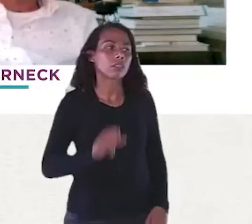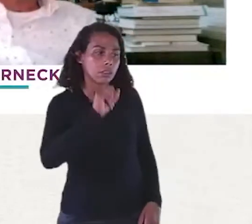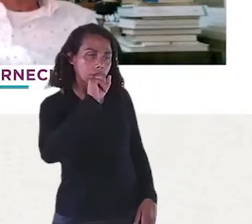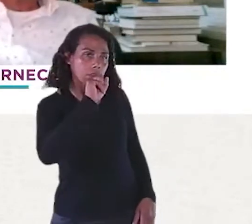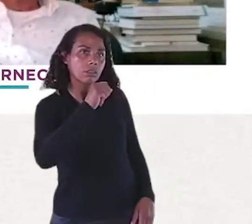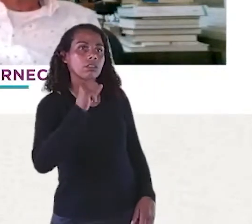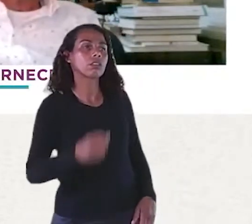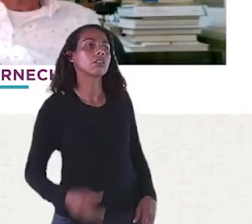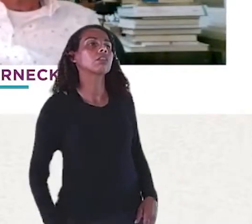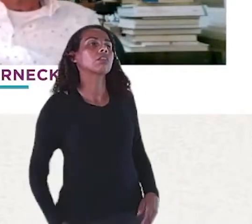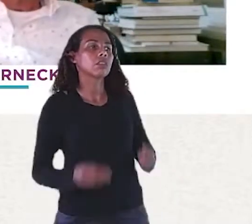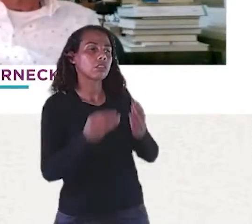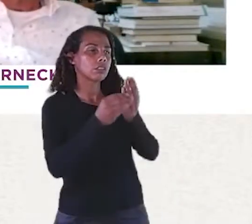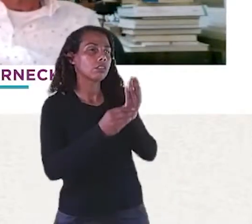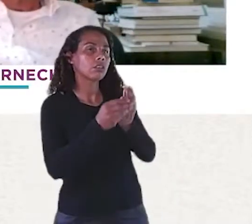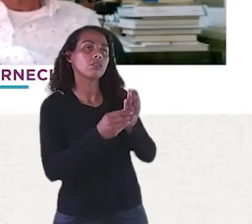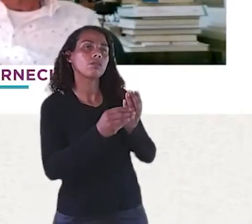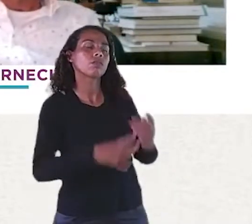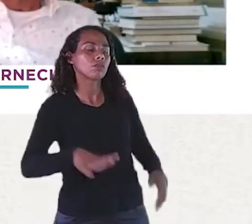E